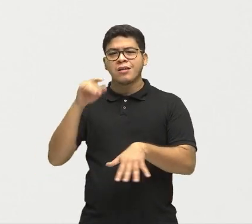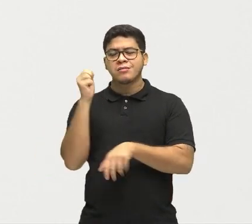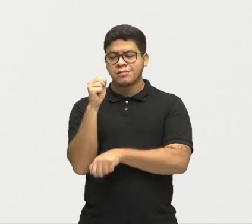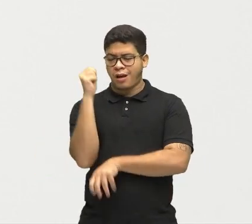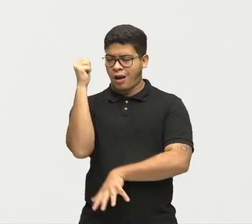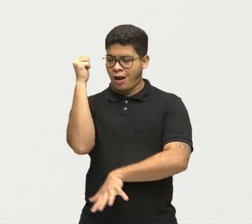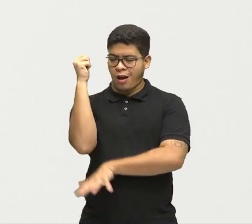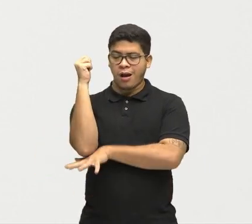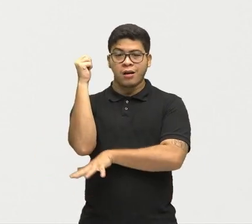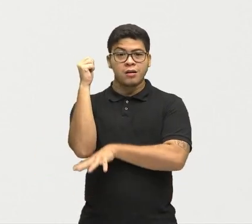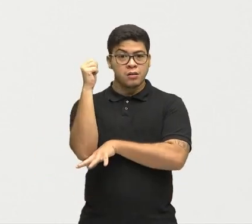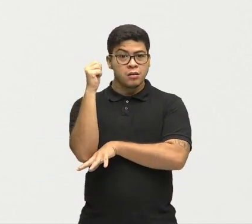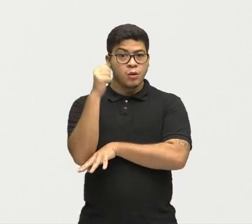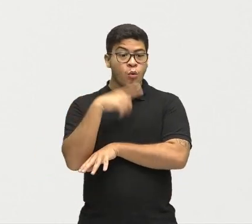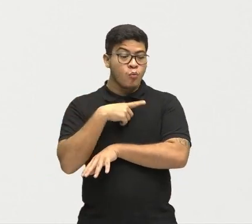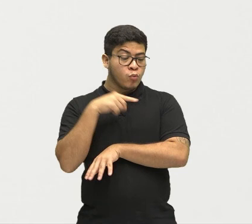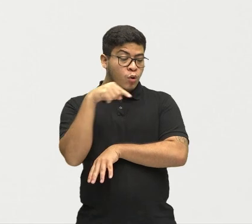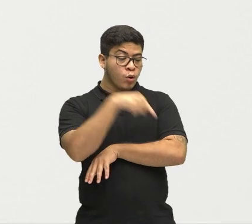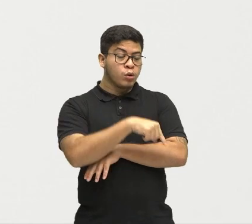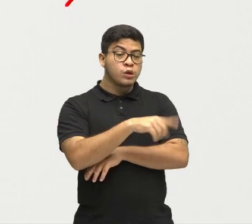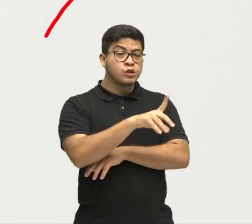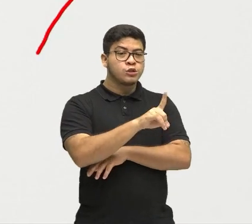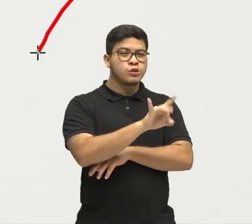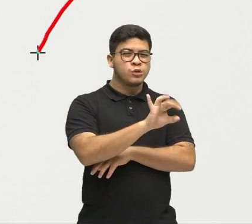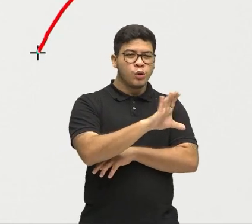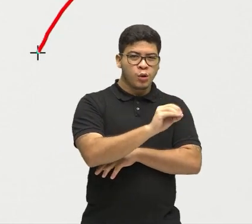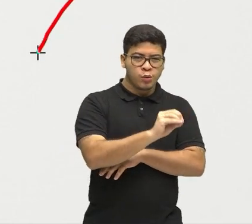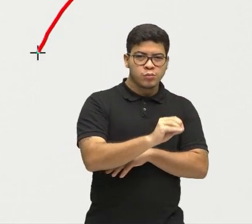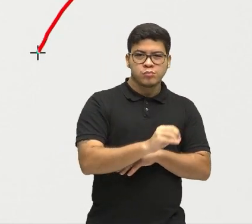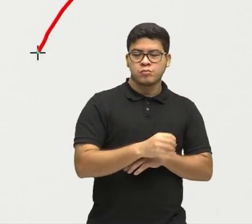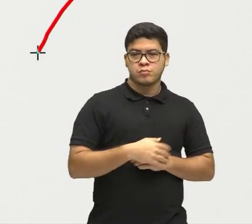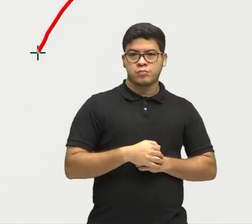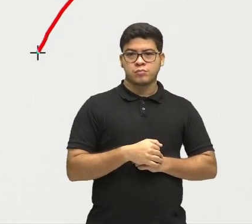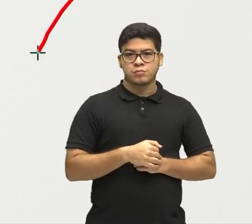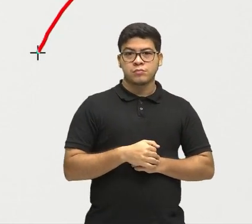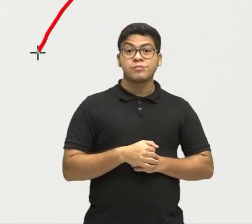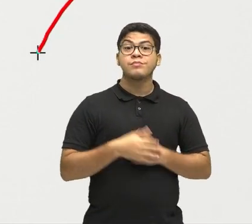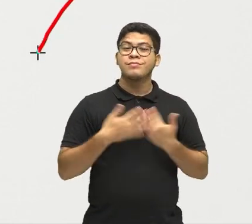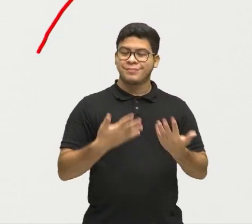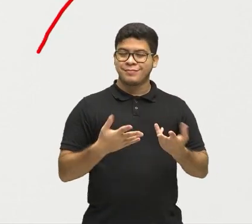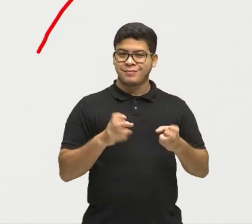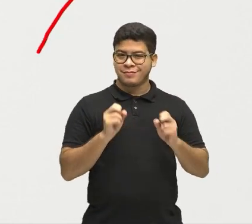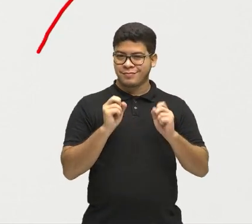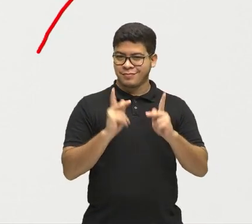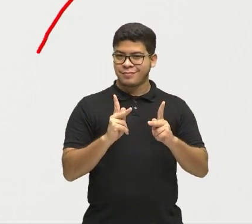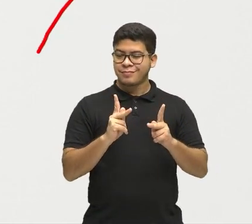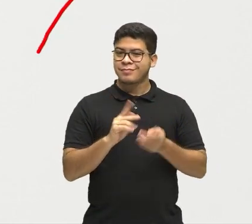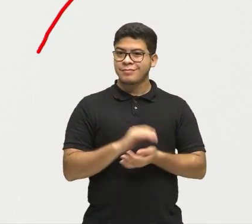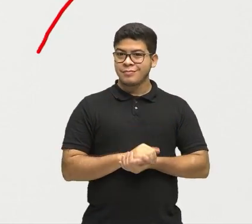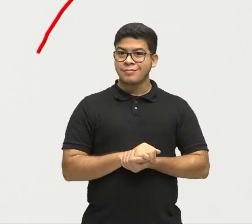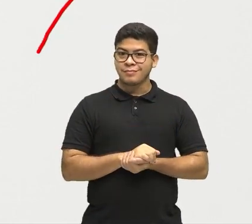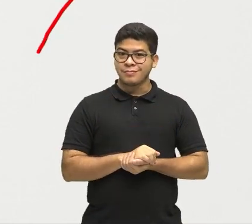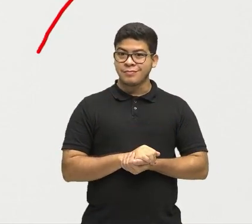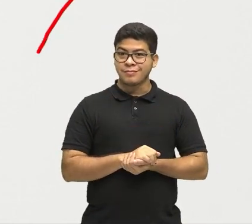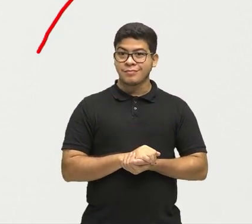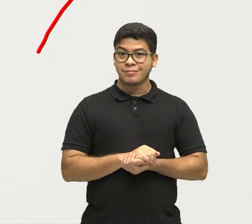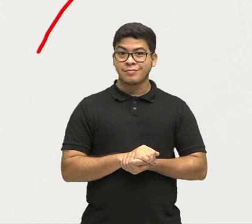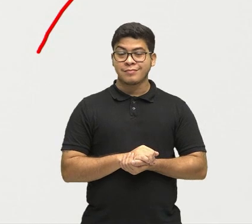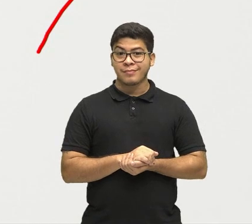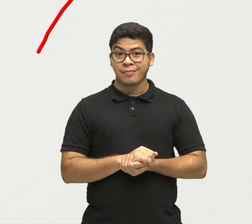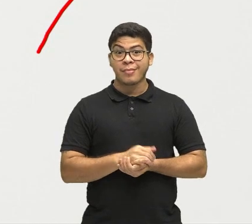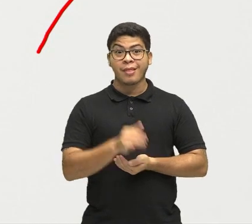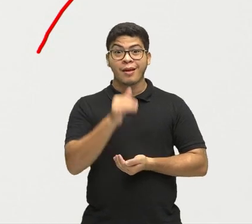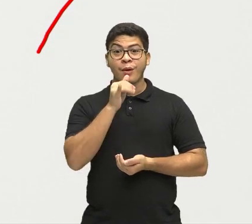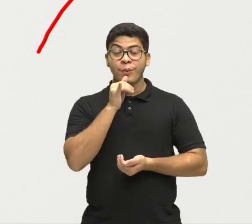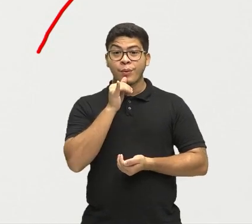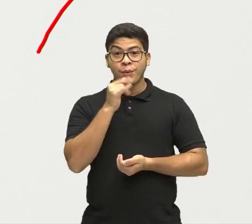das dicotiledôneas, que são mais finas e mais fundas, tá bom? Então, isso é uma raiz fasciculada.